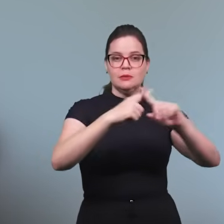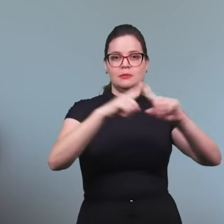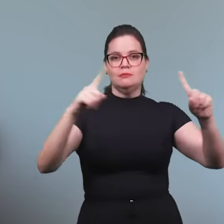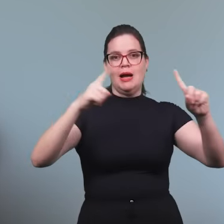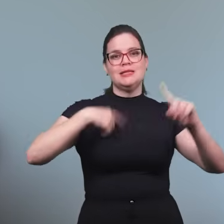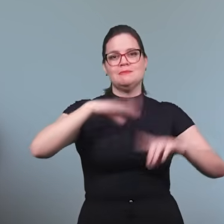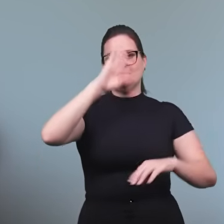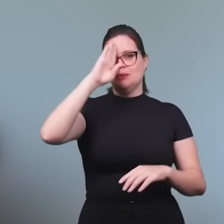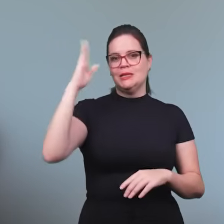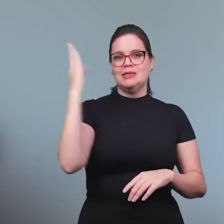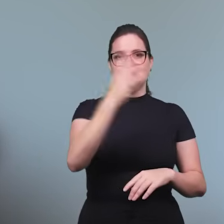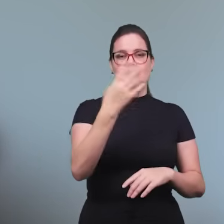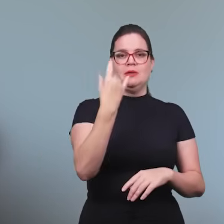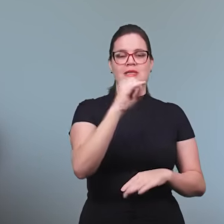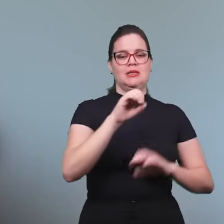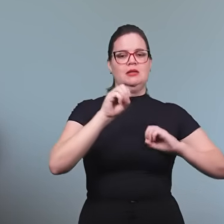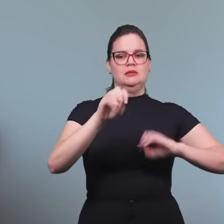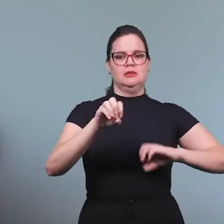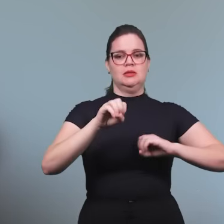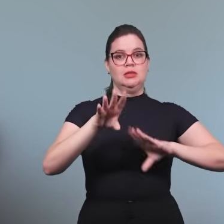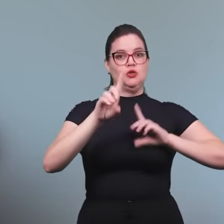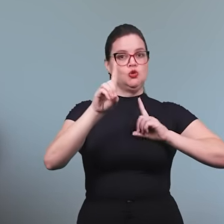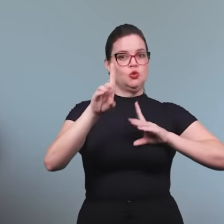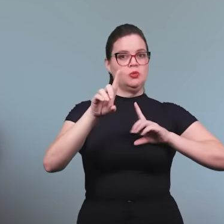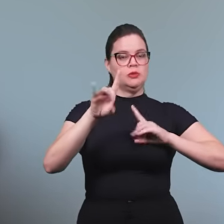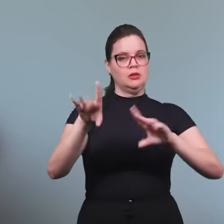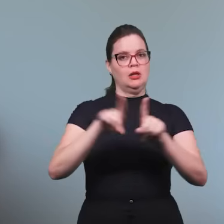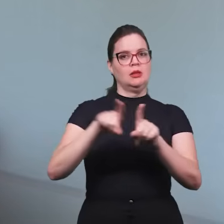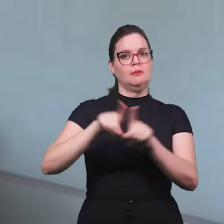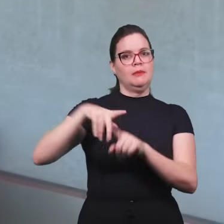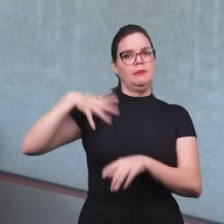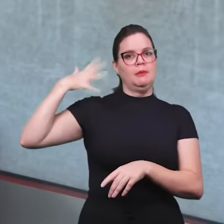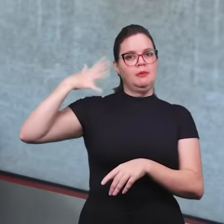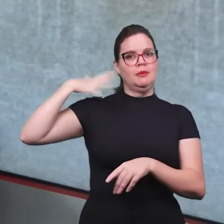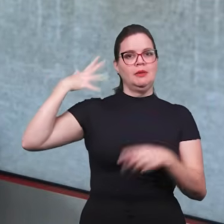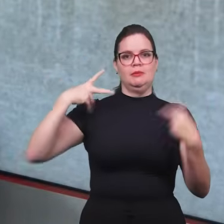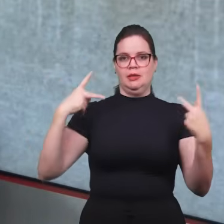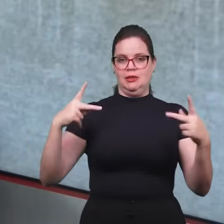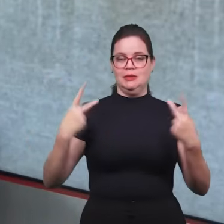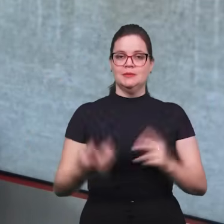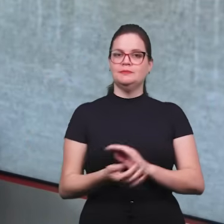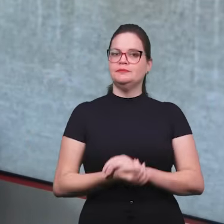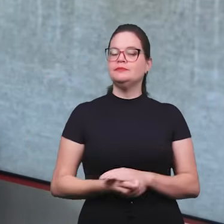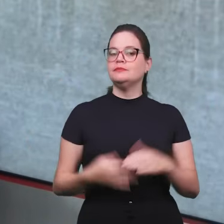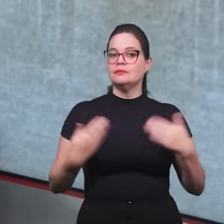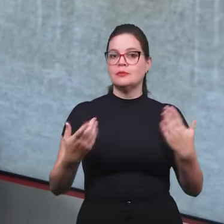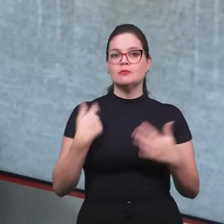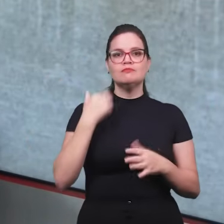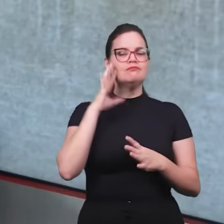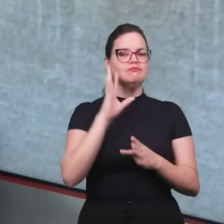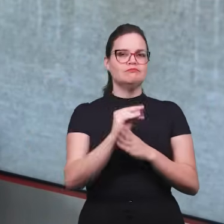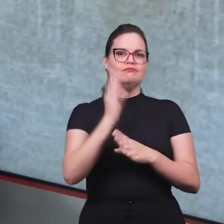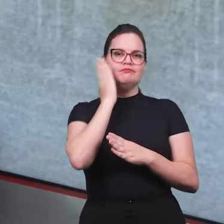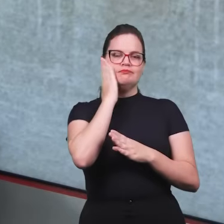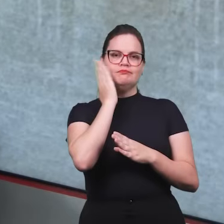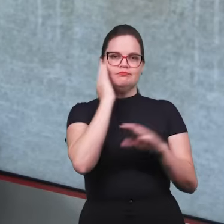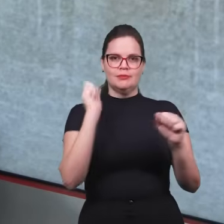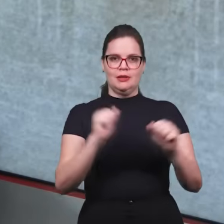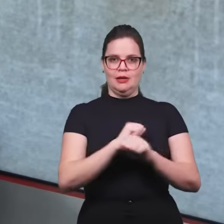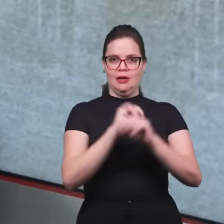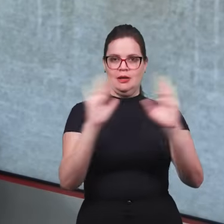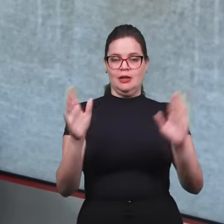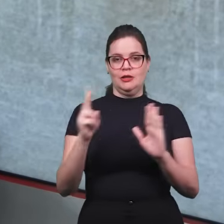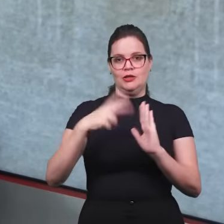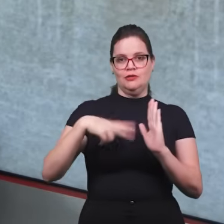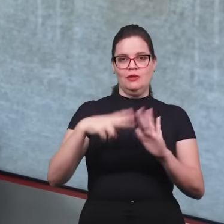principalmente os que trabalham na palavra e na doutrina. Então esse ponto torna-se ainda mais claro quando nós